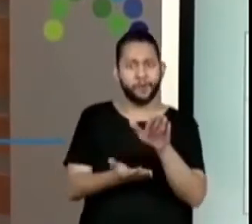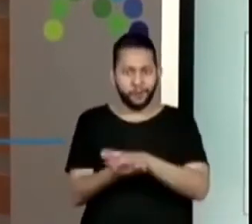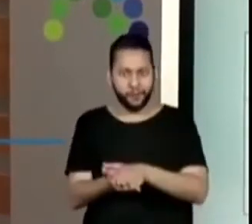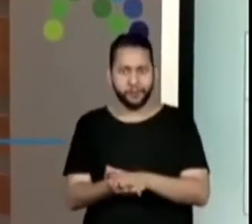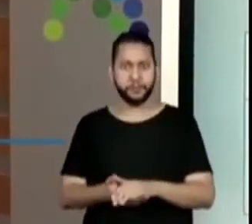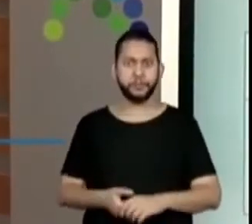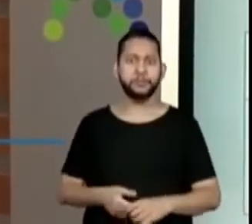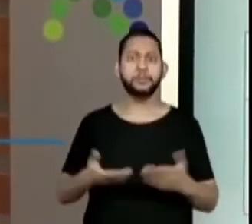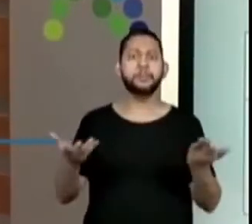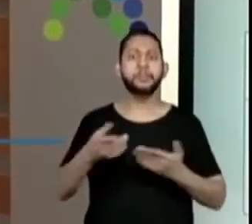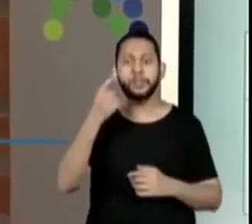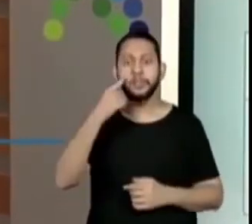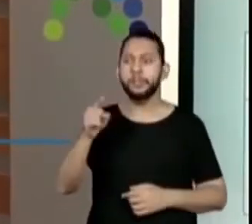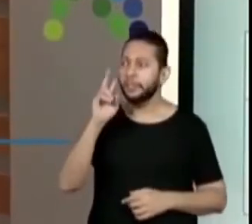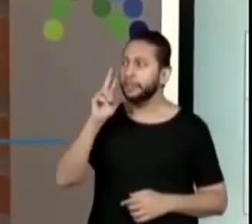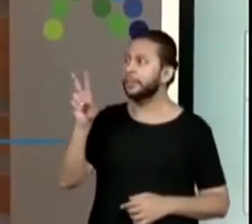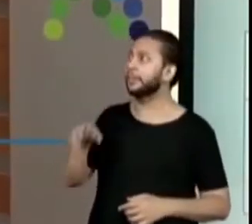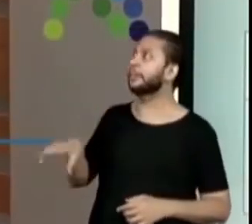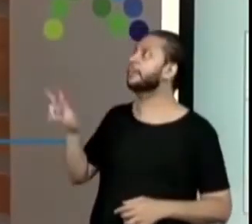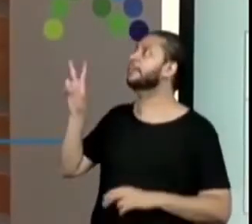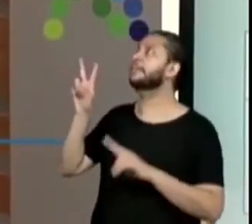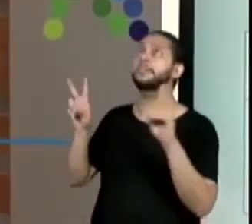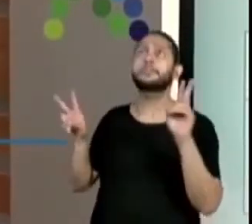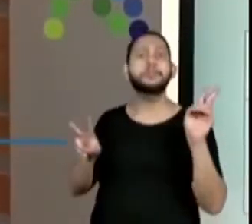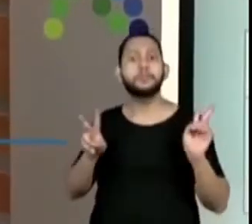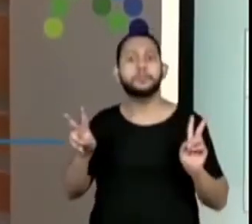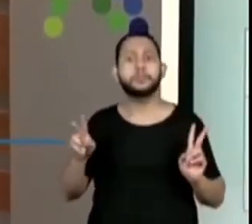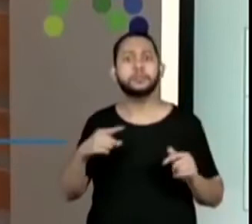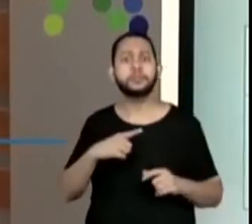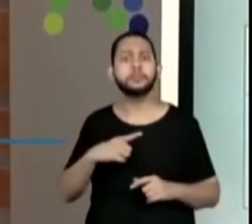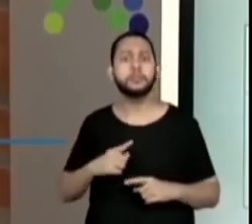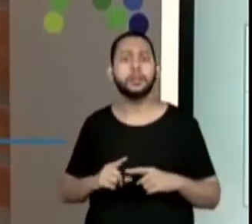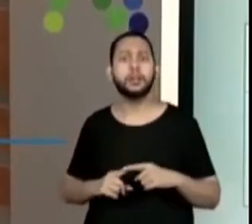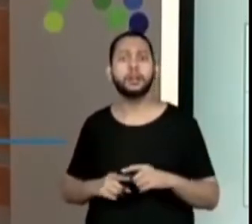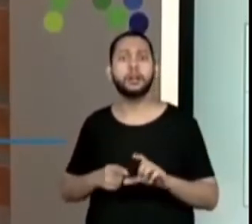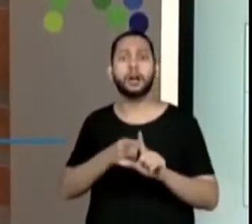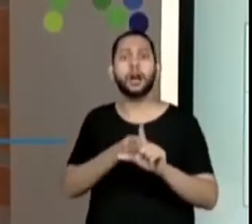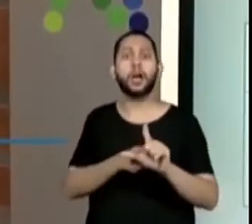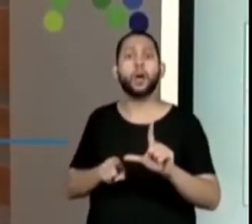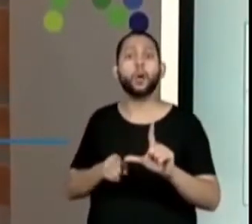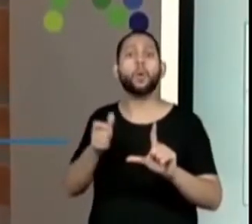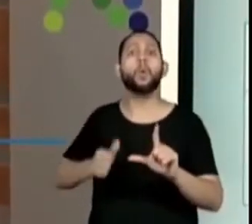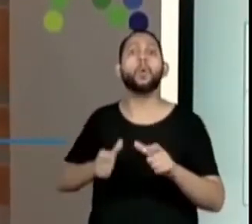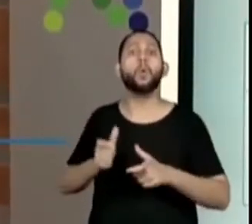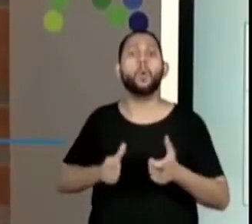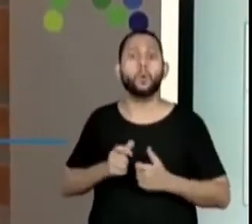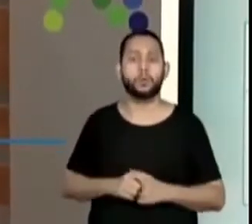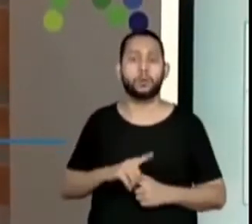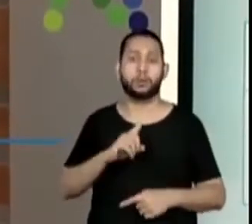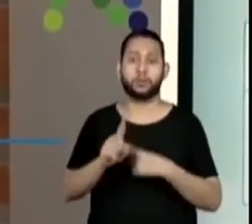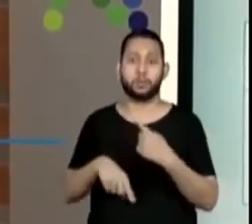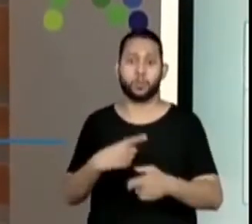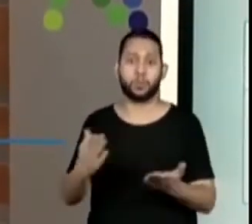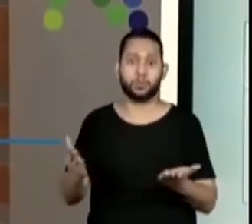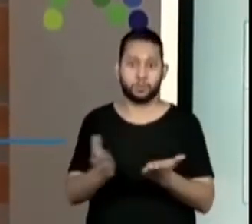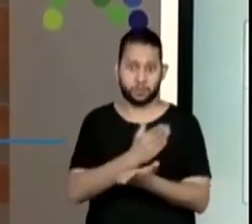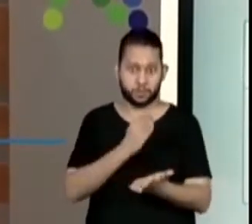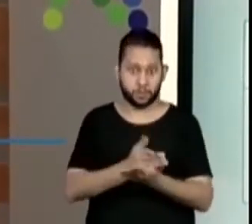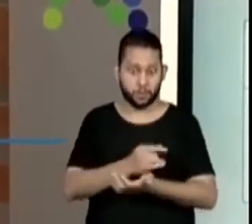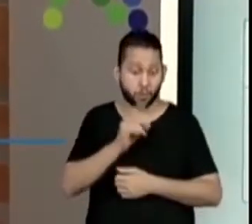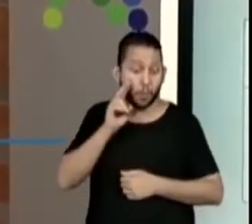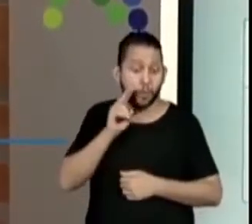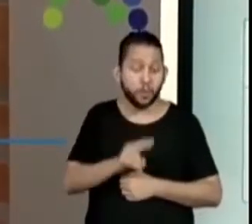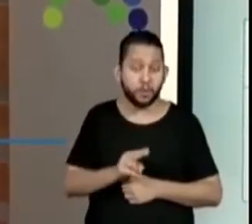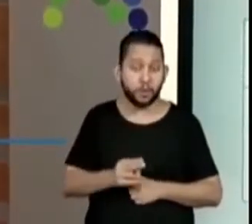de vocês, vocês identifiquem aonde tem ângulos retos. Em seguida, turma, no livro, vamos ver as figuras que tem aí. A